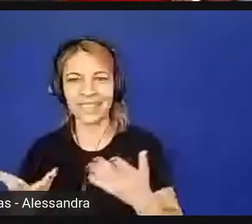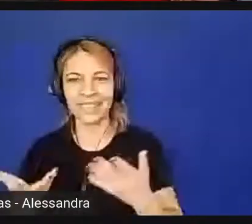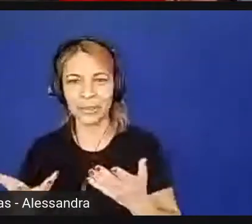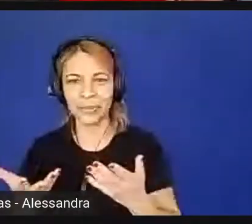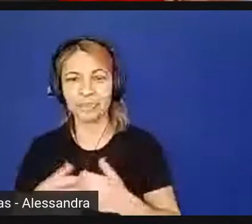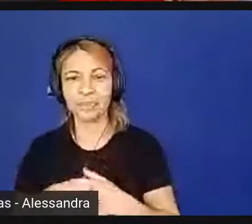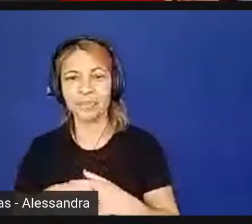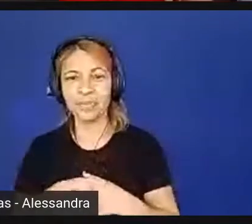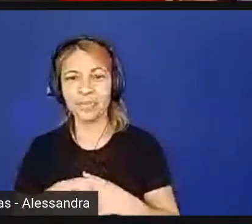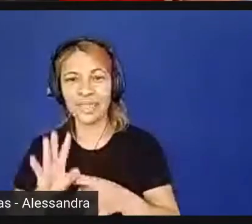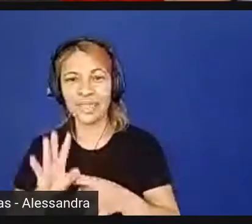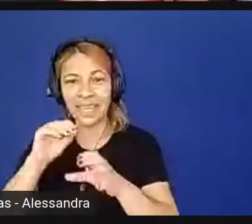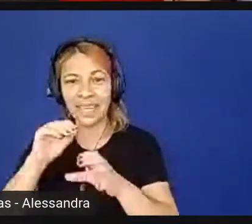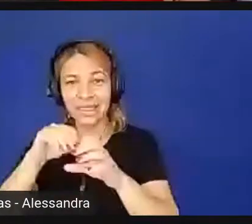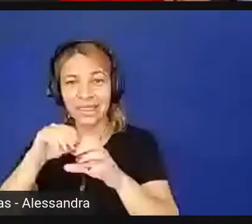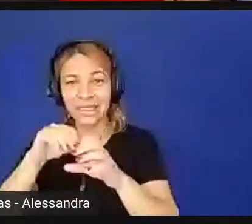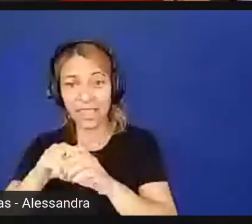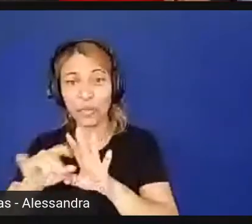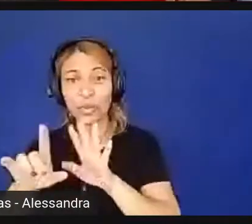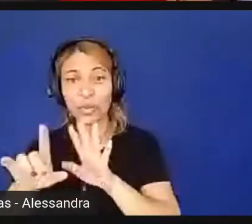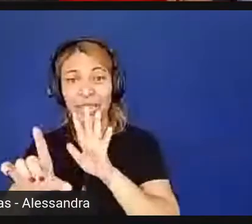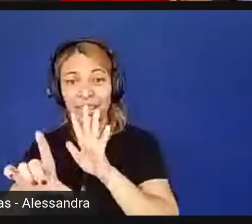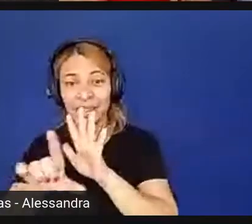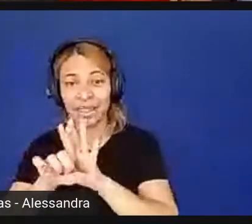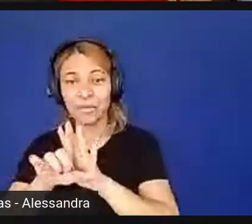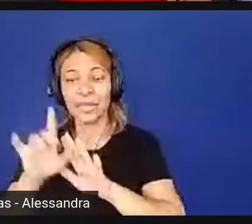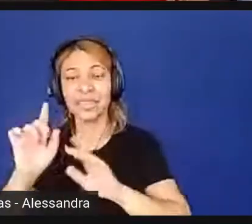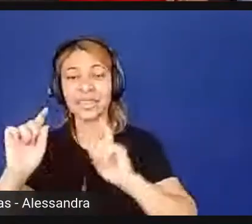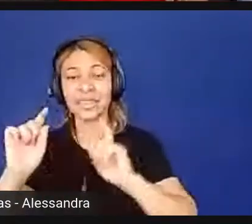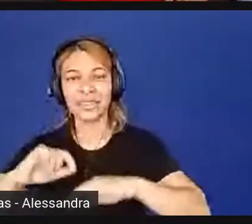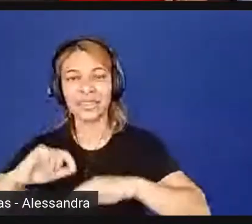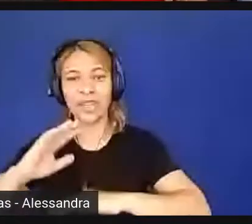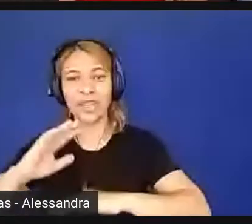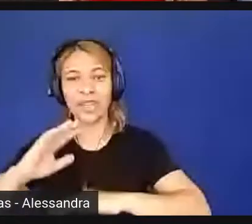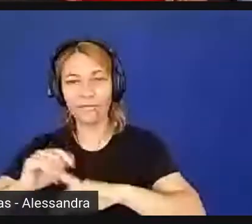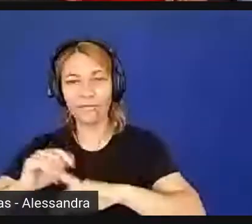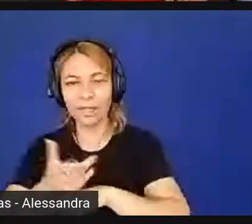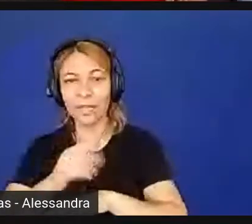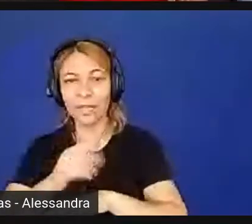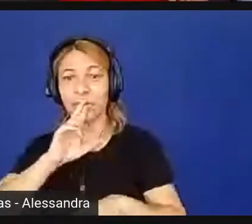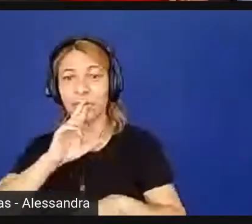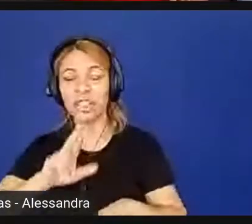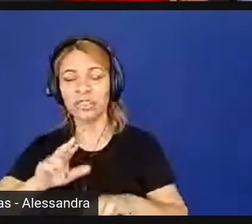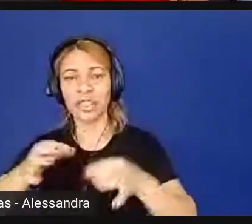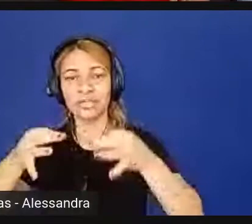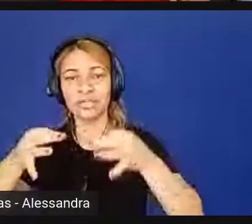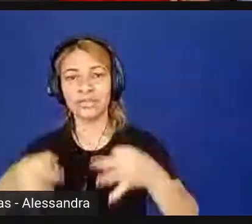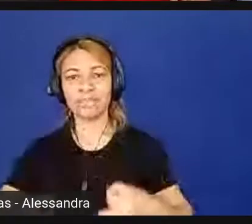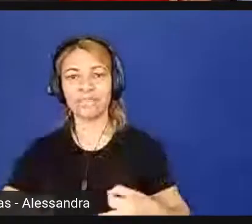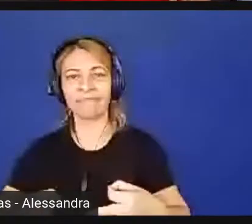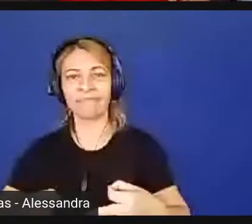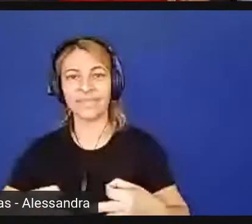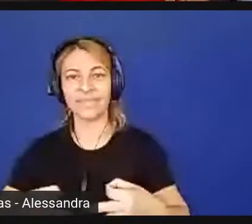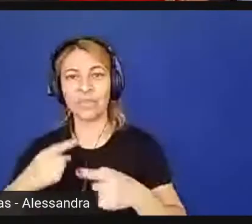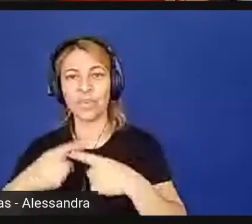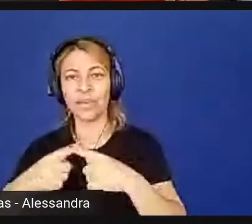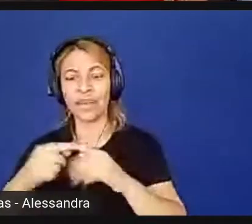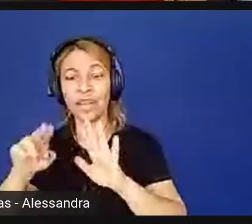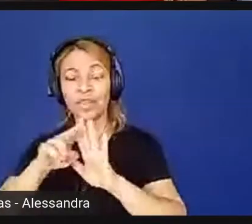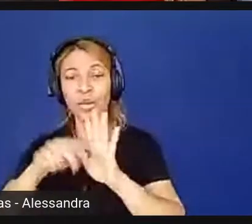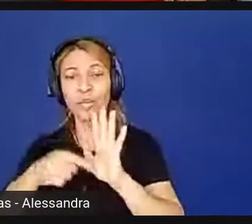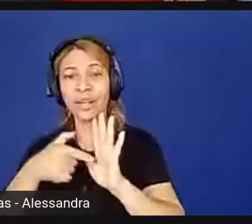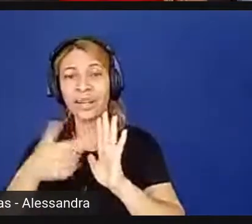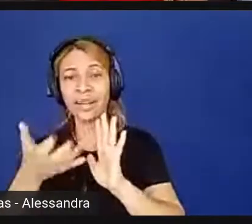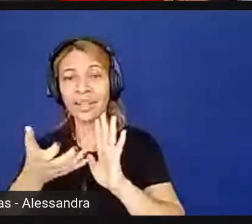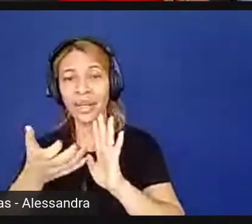deslocamento dessa legalidade ali, do Eli Lopes Meirelles, para resultados efetivos, né? O que aquela norma quer, o que ela vai trazer de